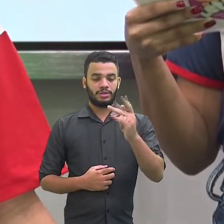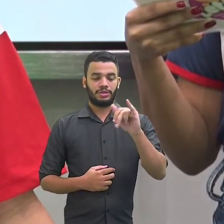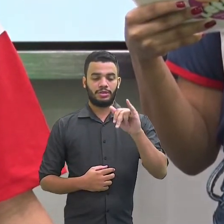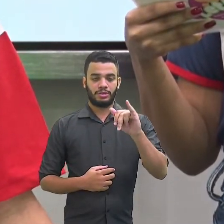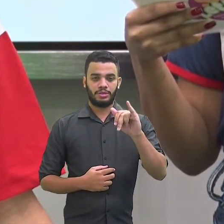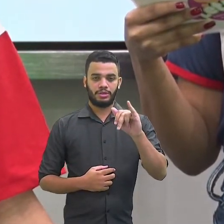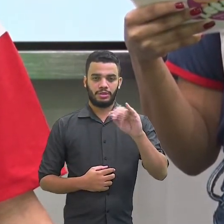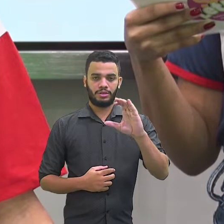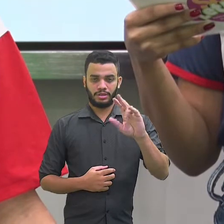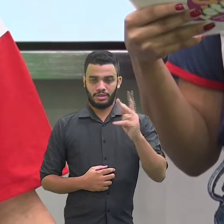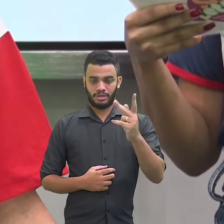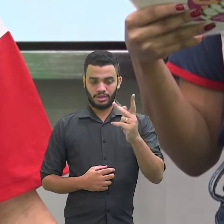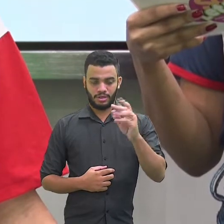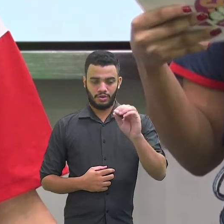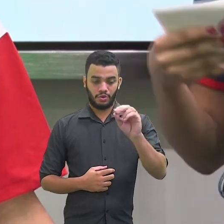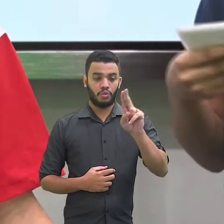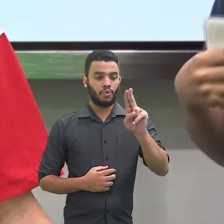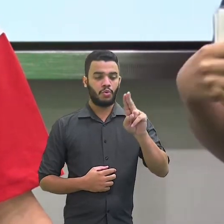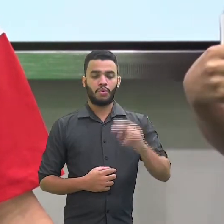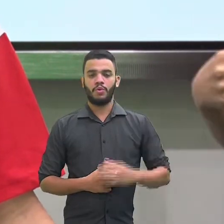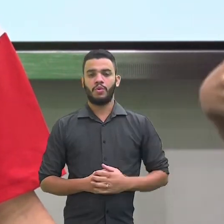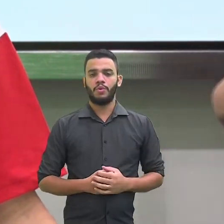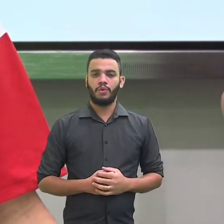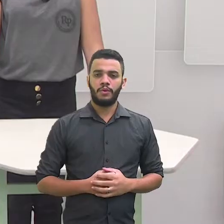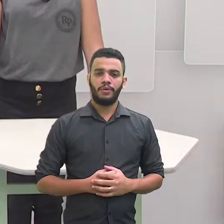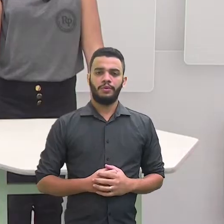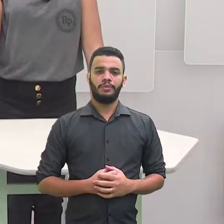C-O-C-H-I-C-H-O-U. Cochichou.